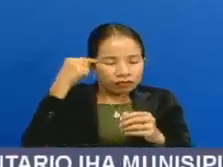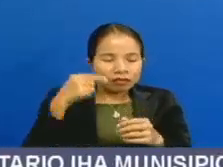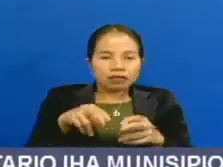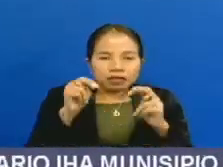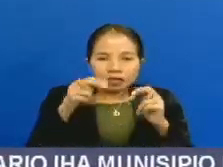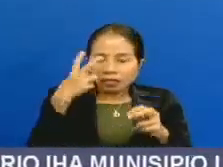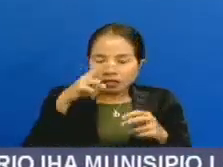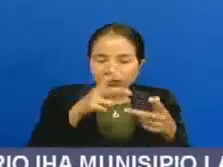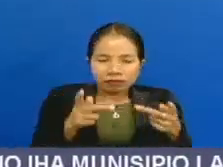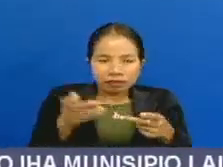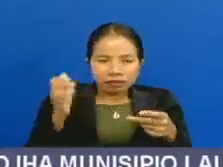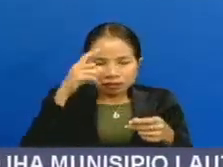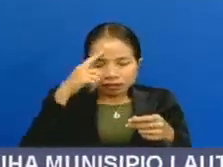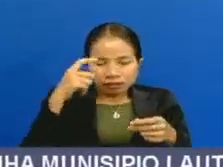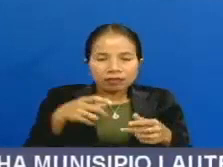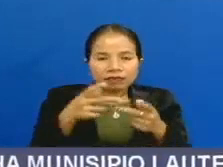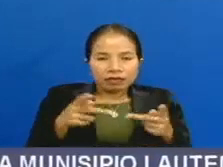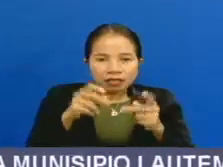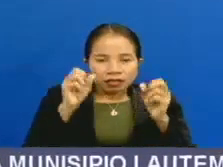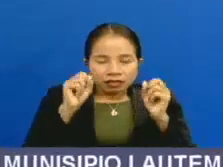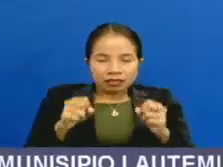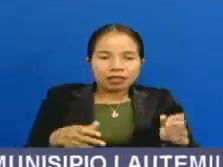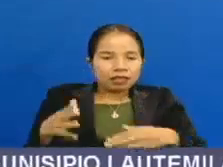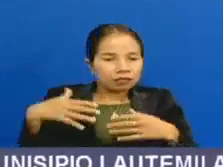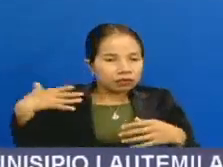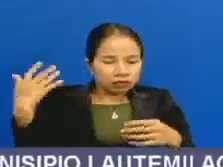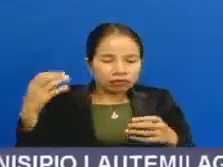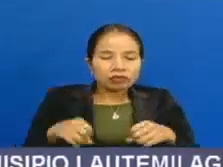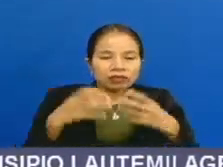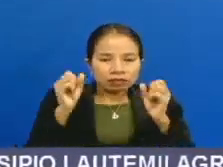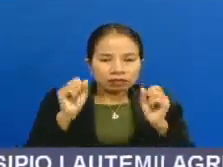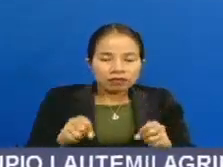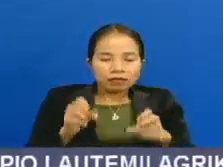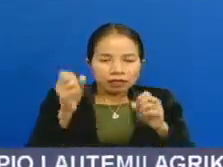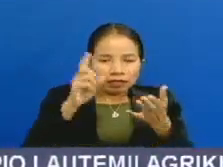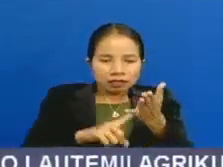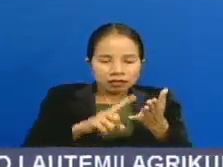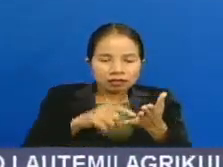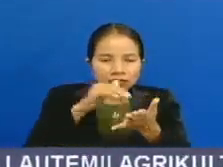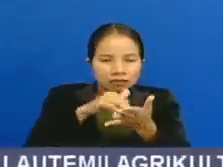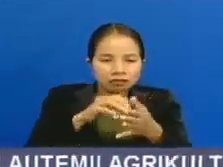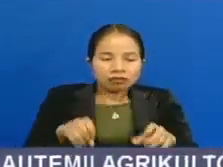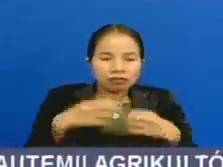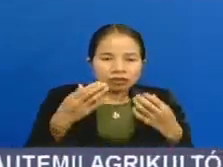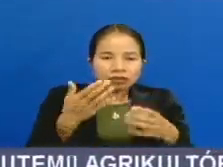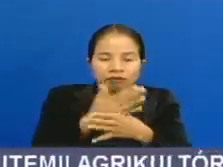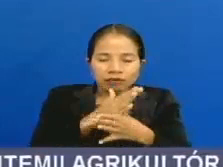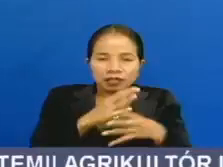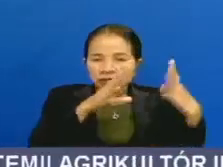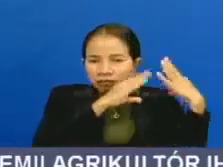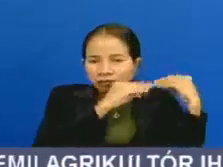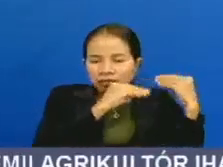ba fatin sirane, tama fatin me makbel hari berjoven, o insabela mo hal diskusaun ka estura o insasia fahamo siran